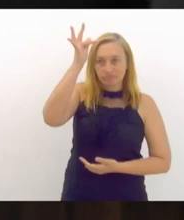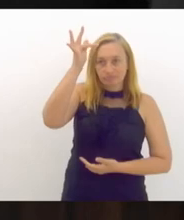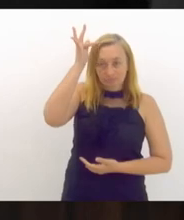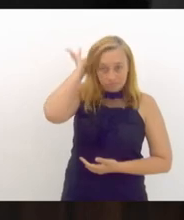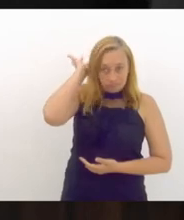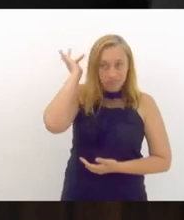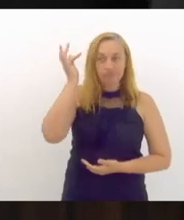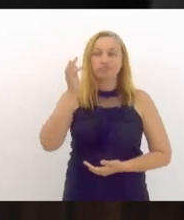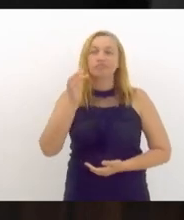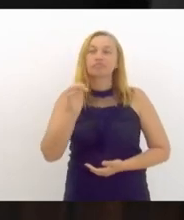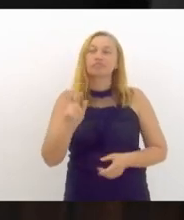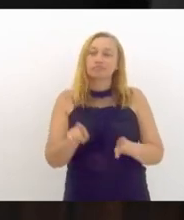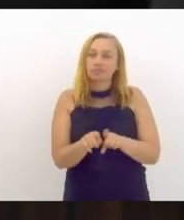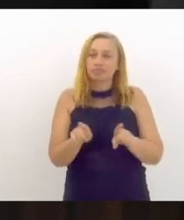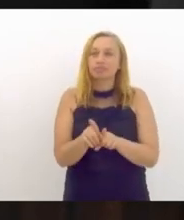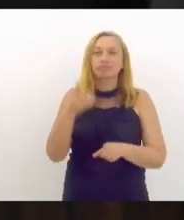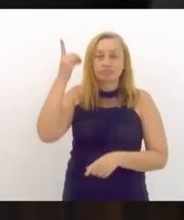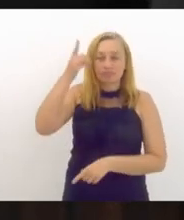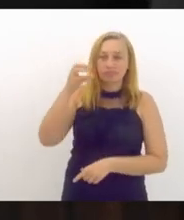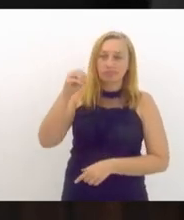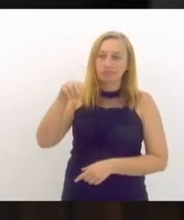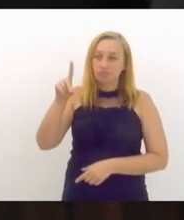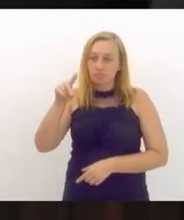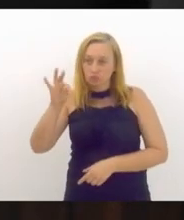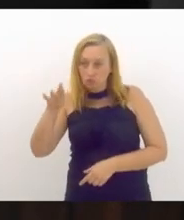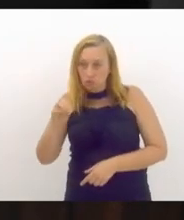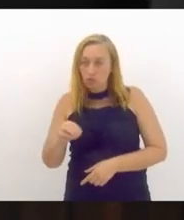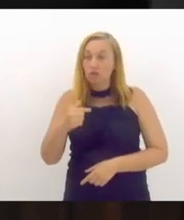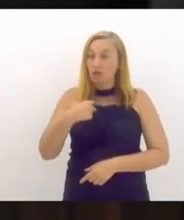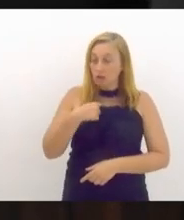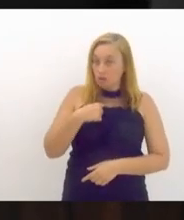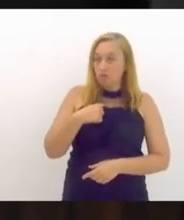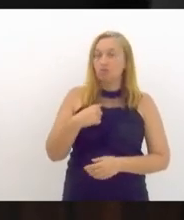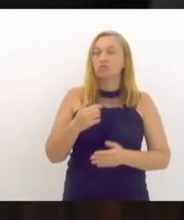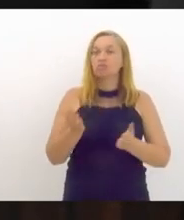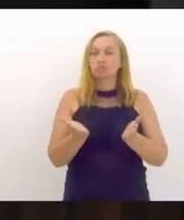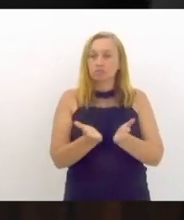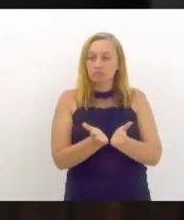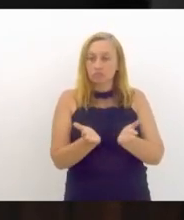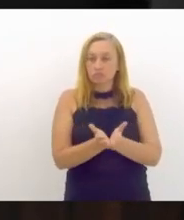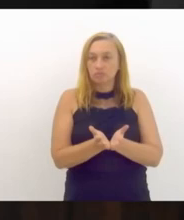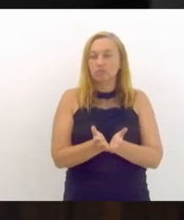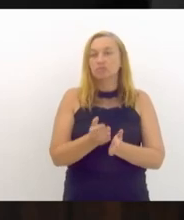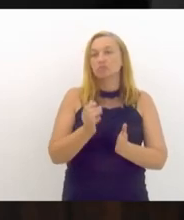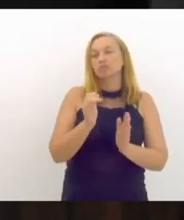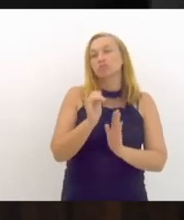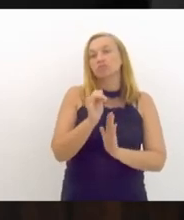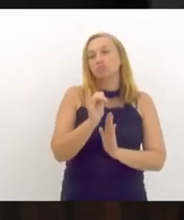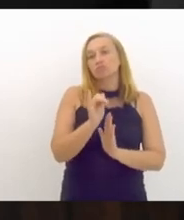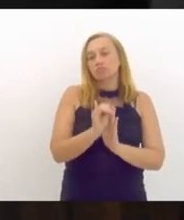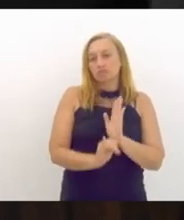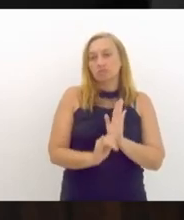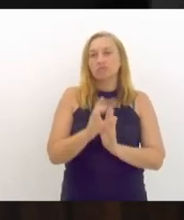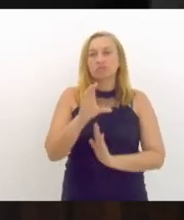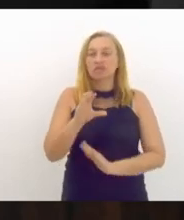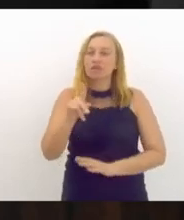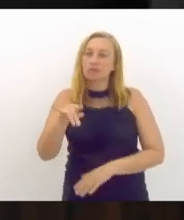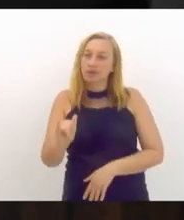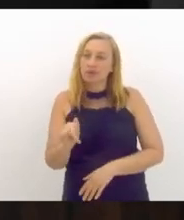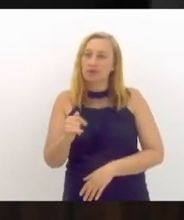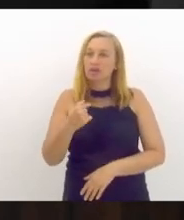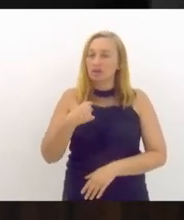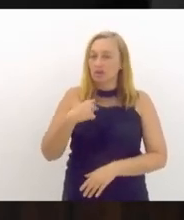deputado Antônio de Paula. Eu, por exemplo, como evangélica, nos relatórios da CPI, trouxe as diversas vezes que eu